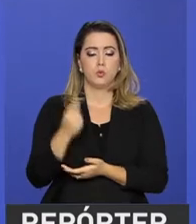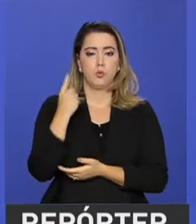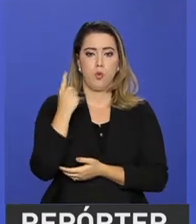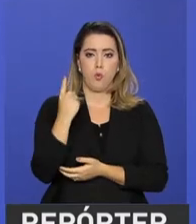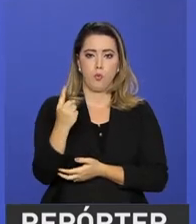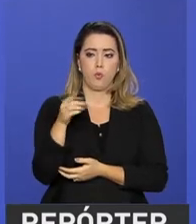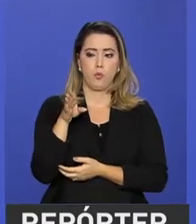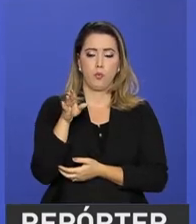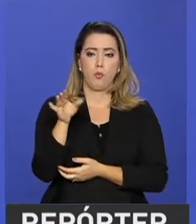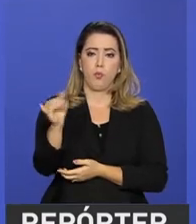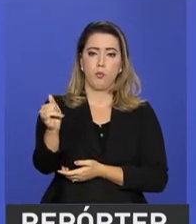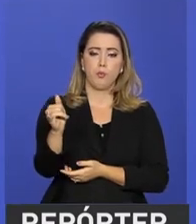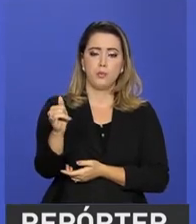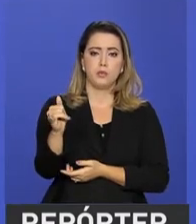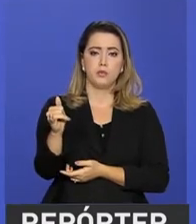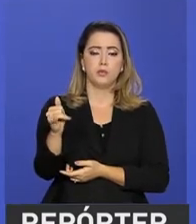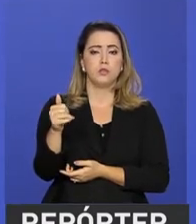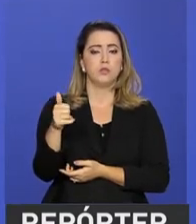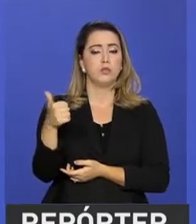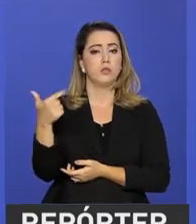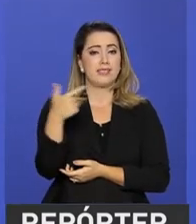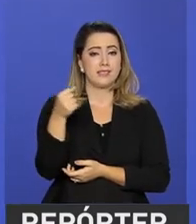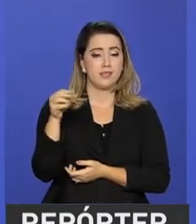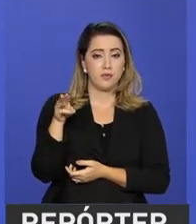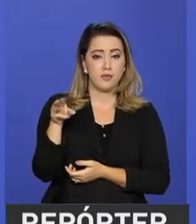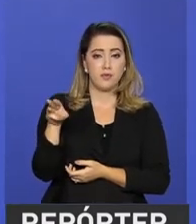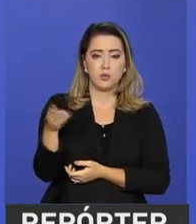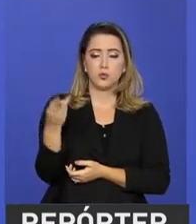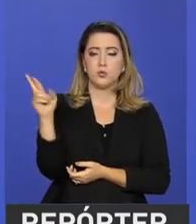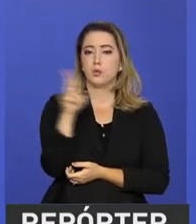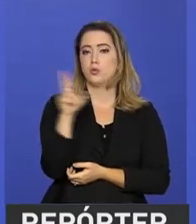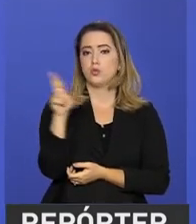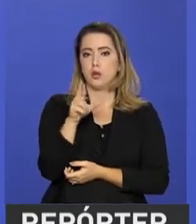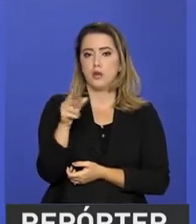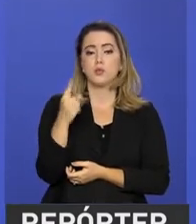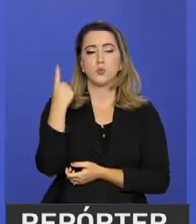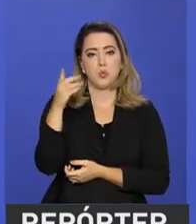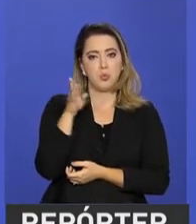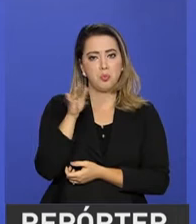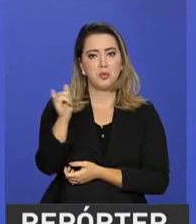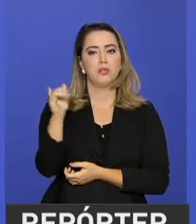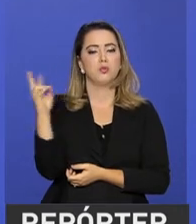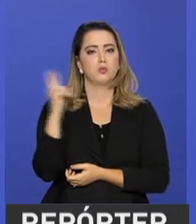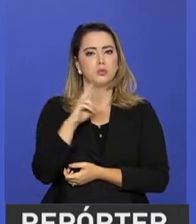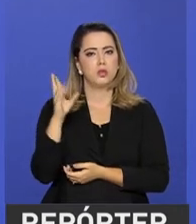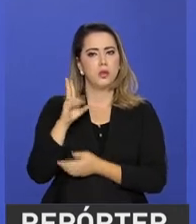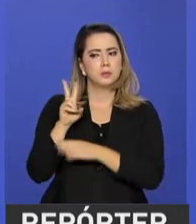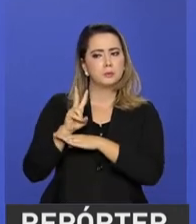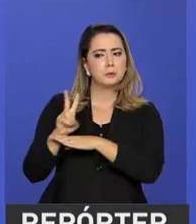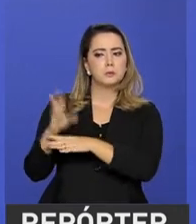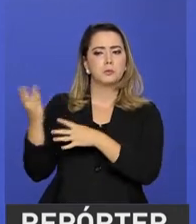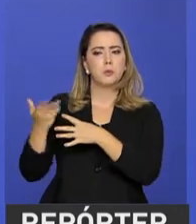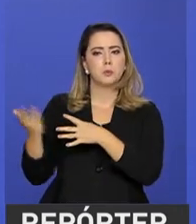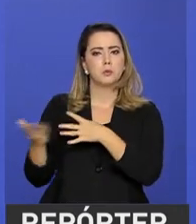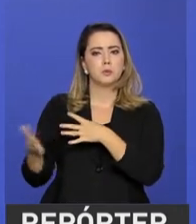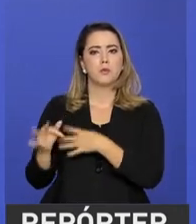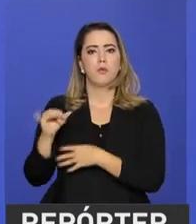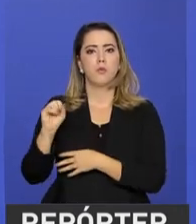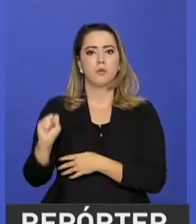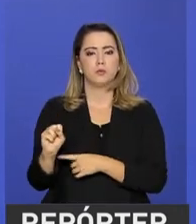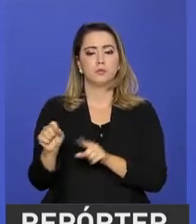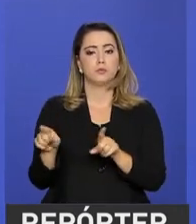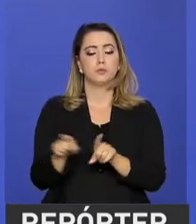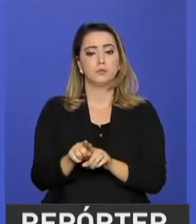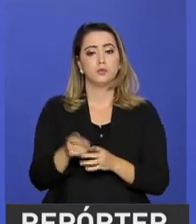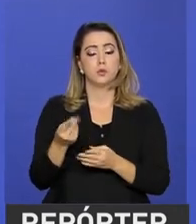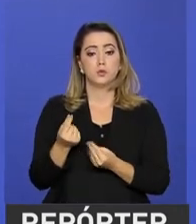e 120 milhões de reais para financiar o flash